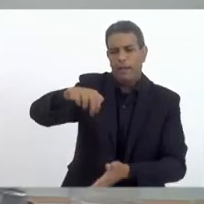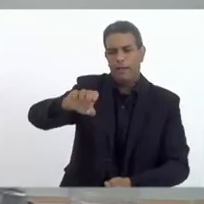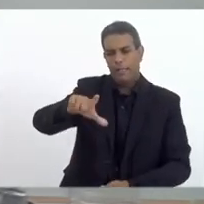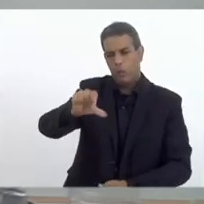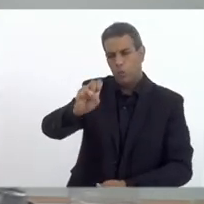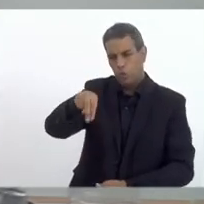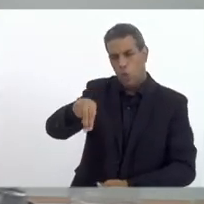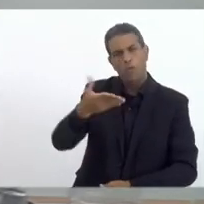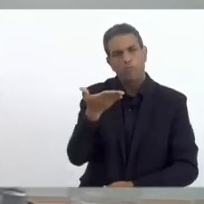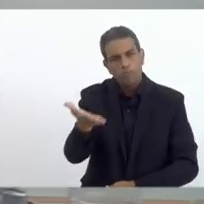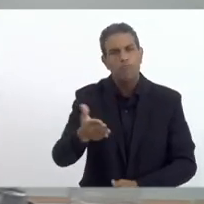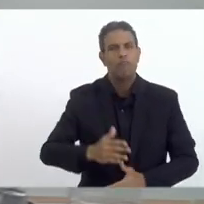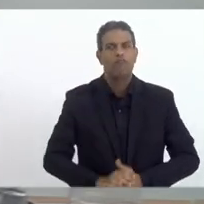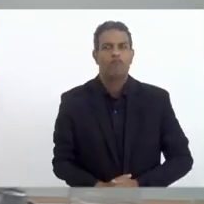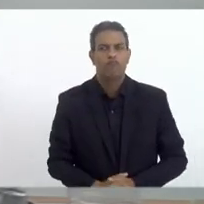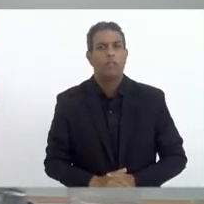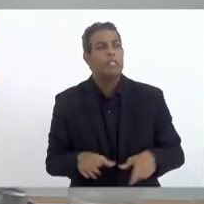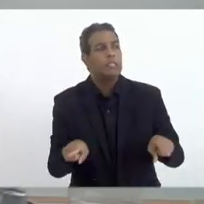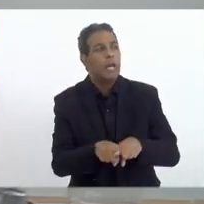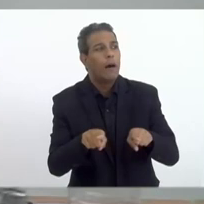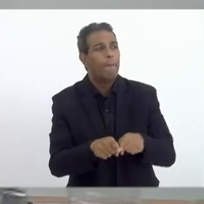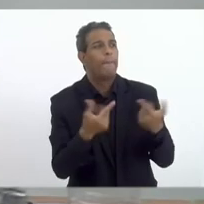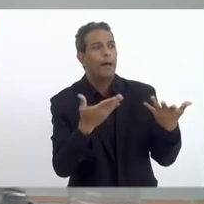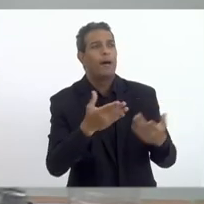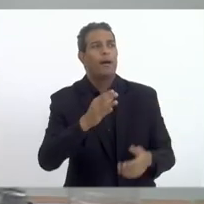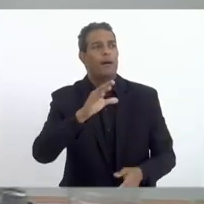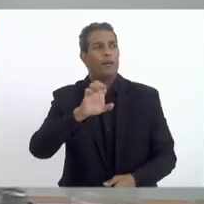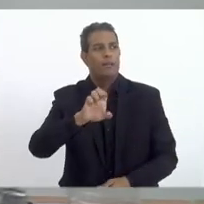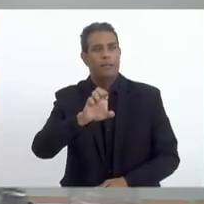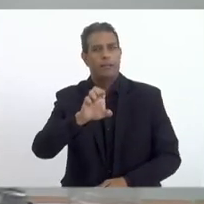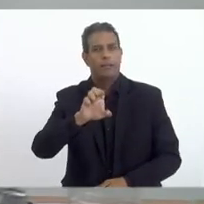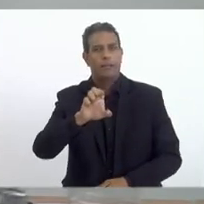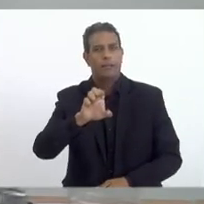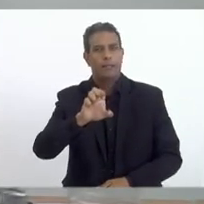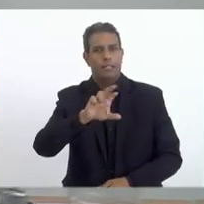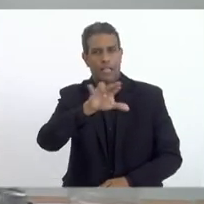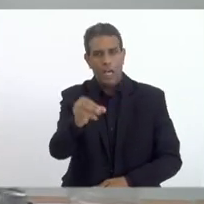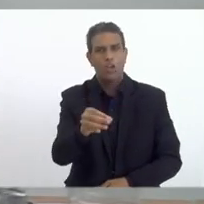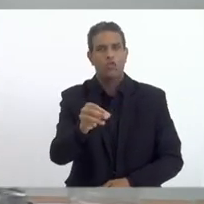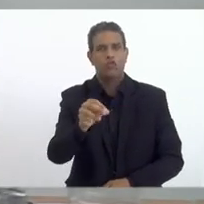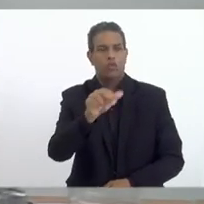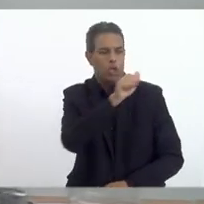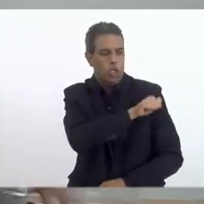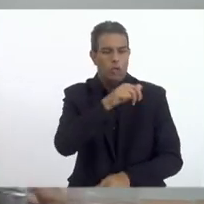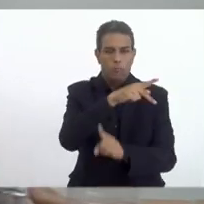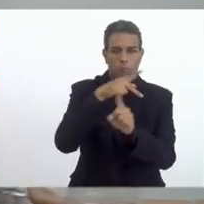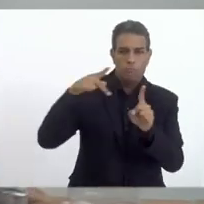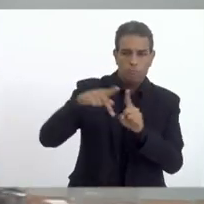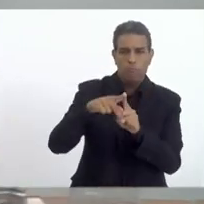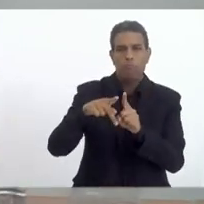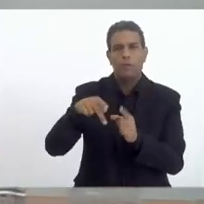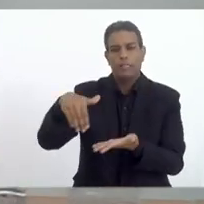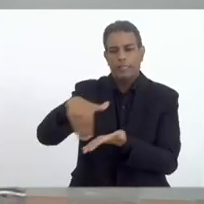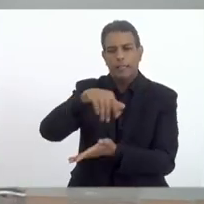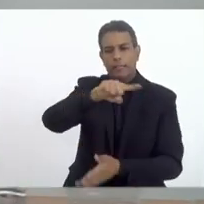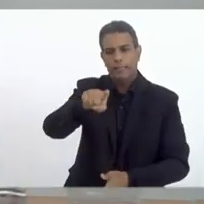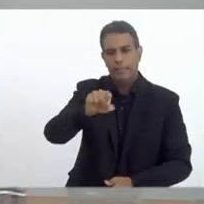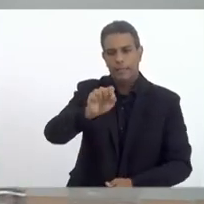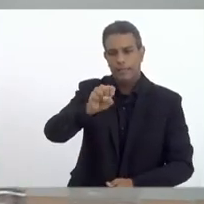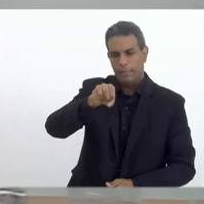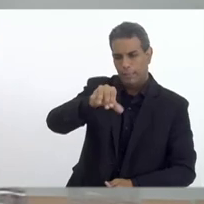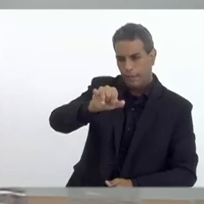sempre conosco, ao Sérgio Aureliano também, presidente do Rio Previdência, ao secretário Zamit, falou comigo